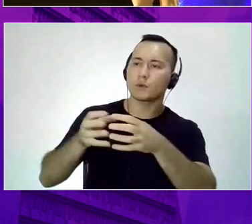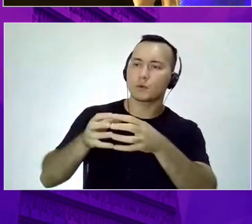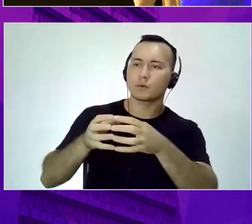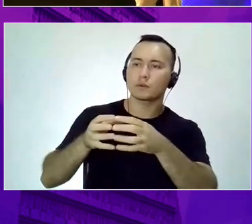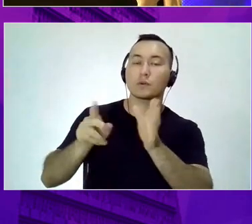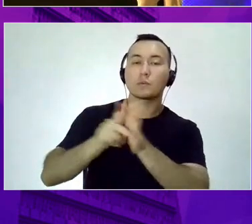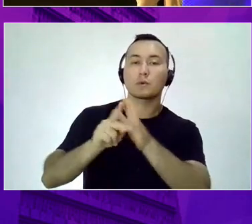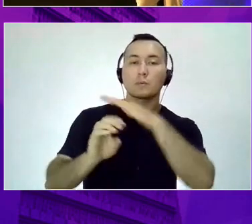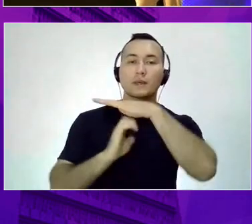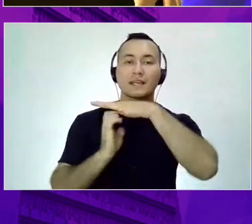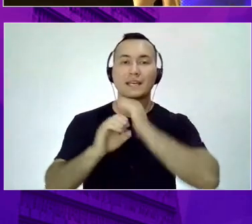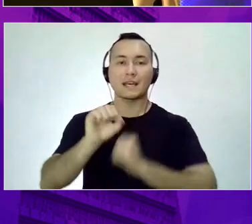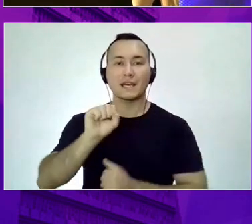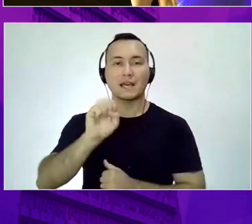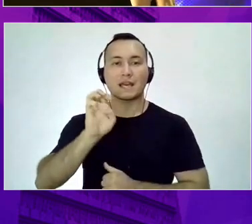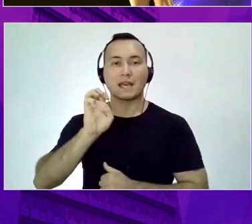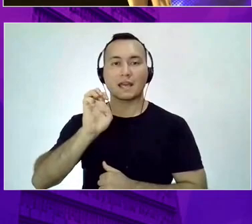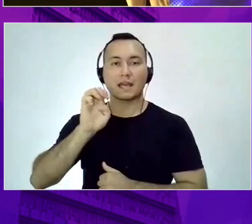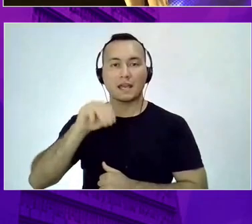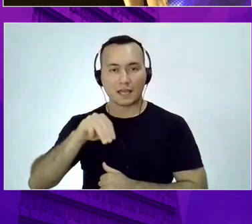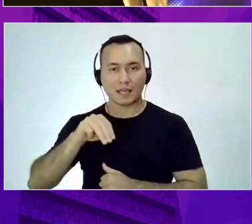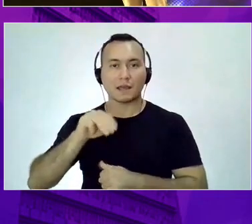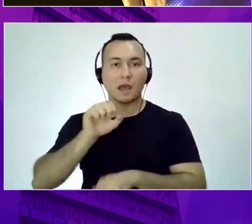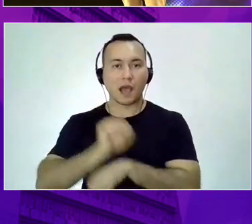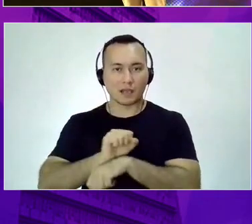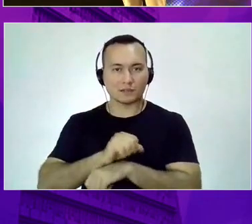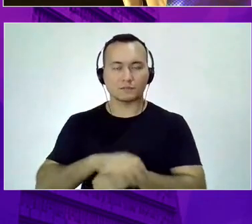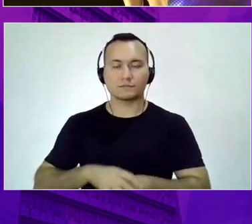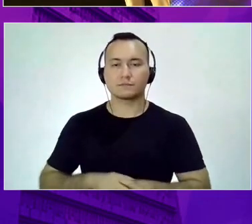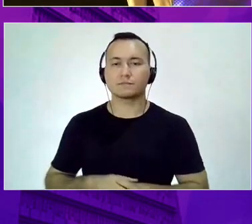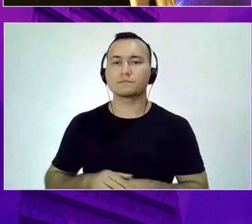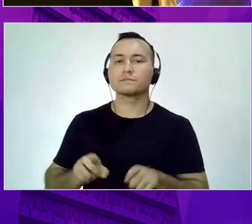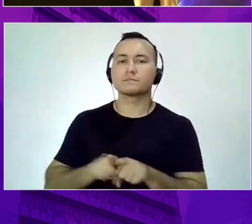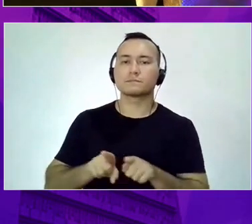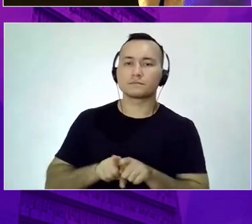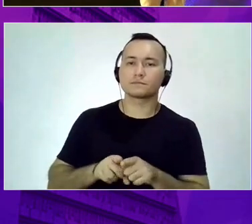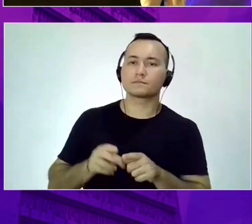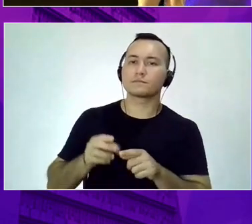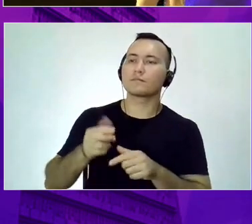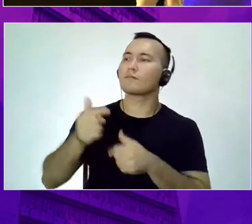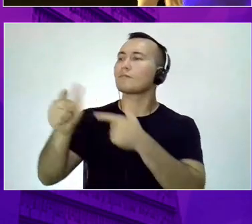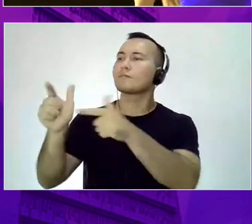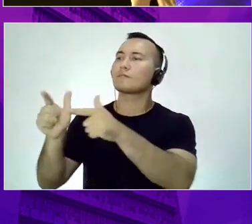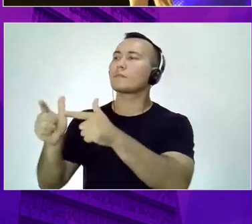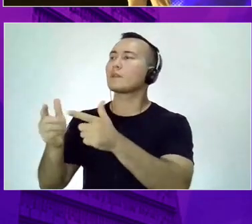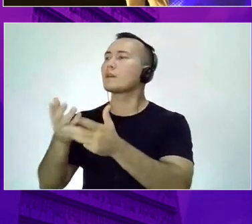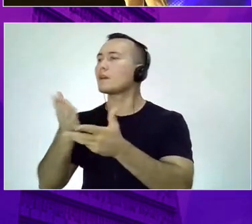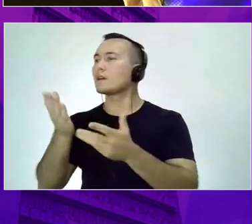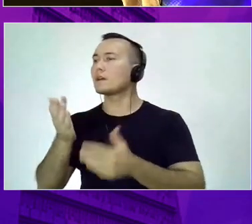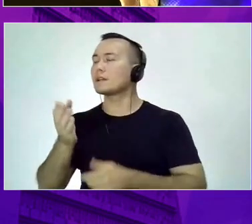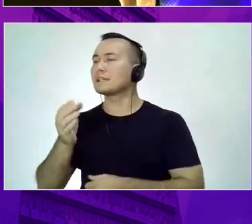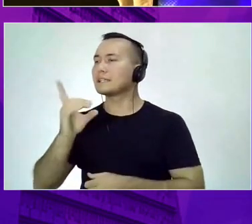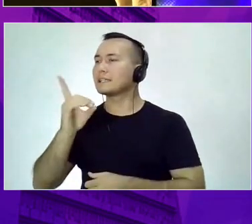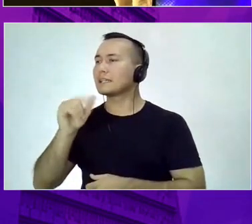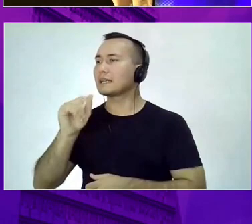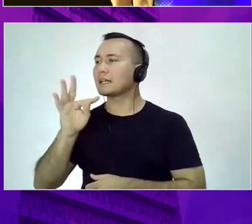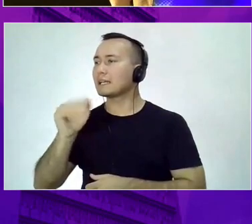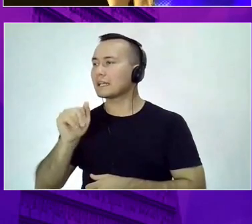sendo implementadas. Então, é Salesforce, é Databricks, é Azure. Como é que a gente faz para conectar tudo isso e